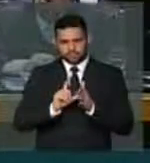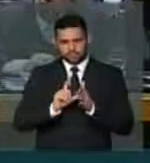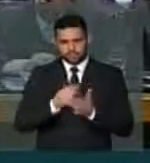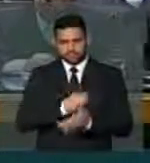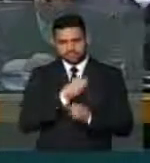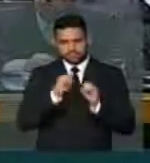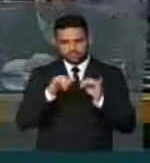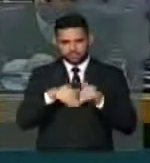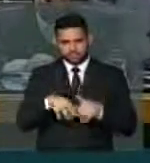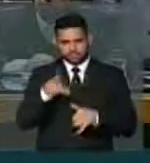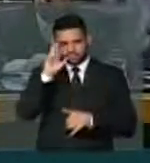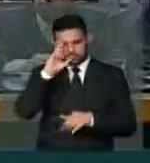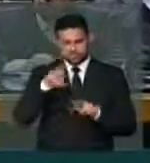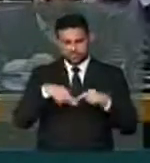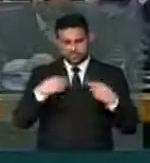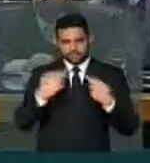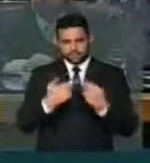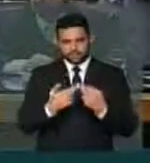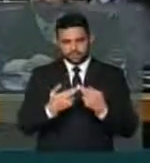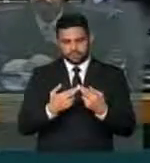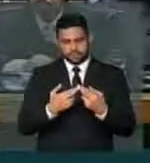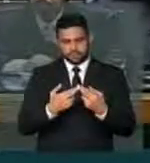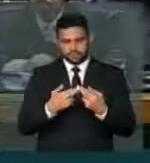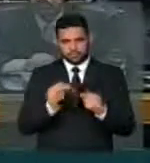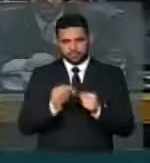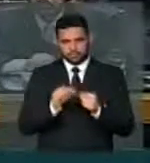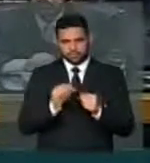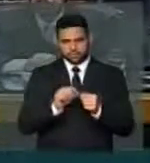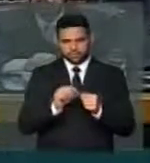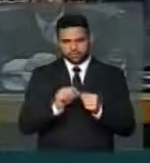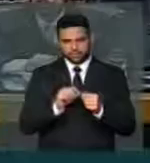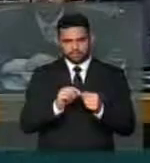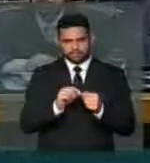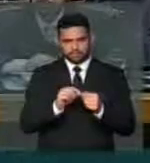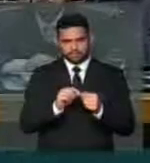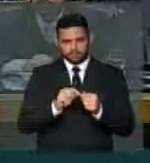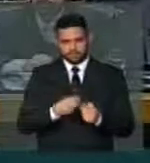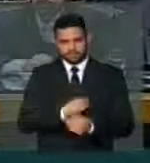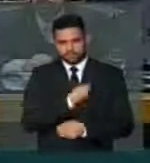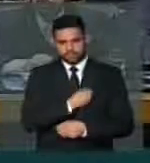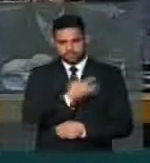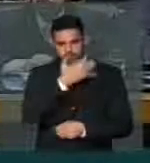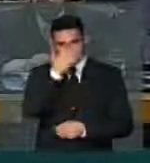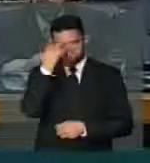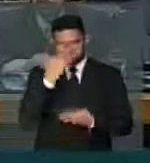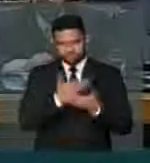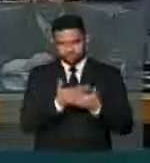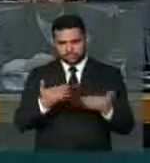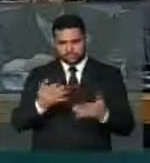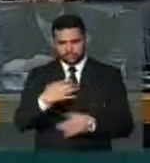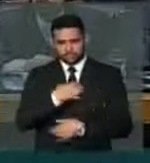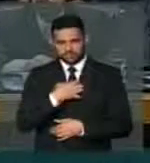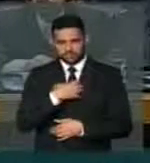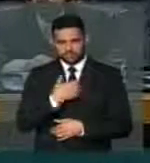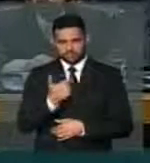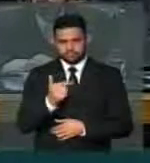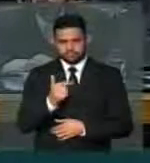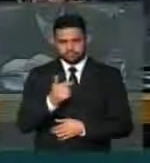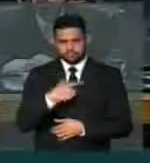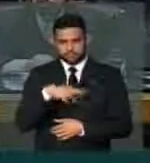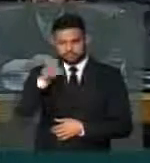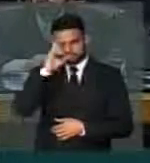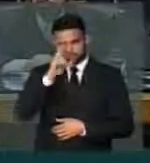antes do encerramento dessa sessão, fazer um elogio de corpo presente, coisa que não é muito do meu feitio, às